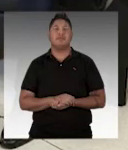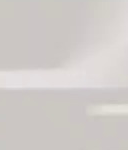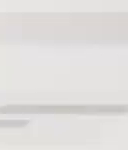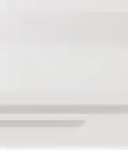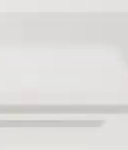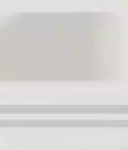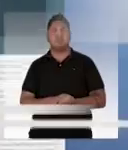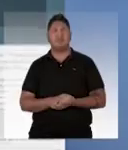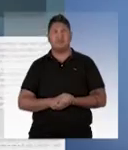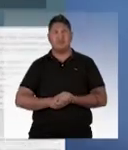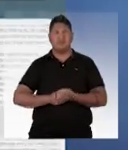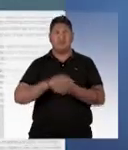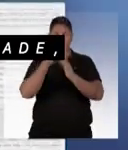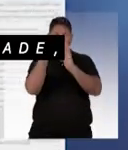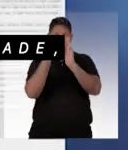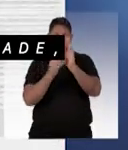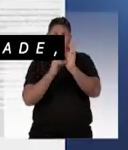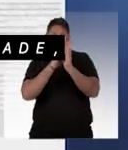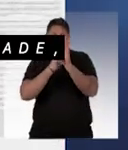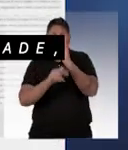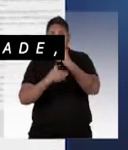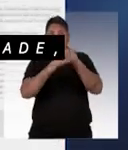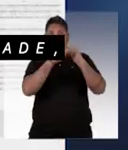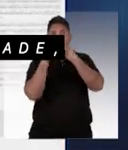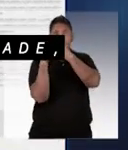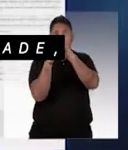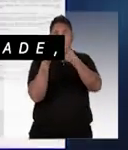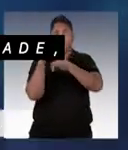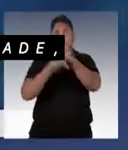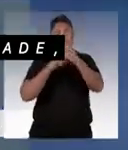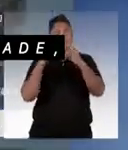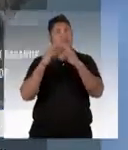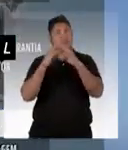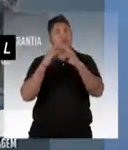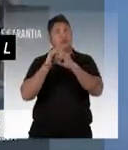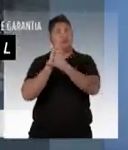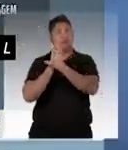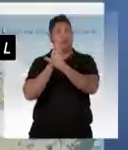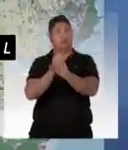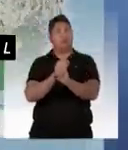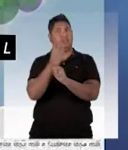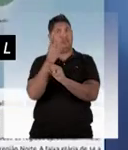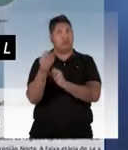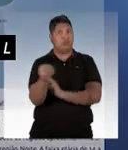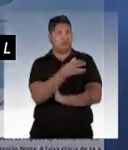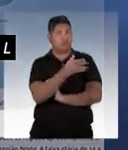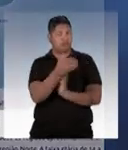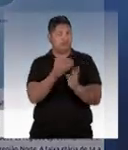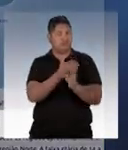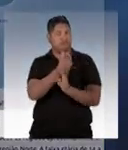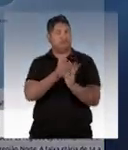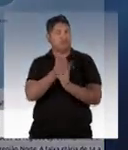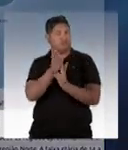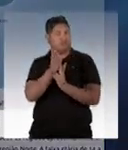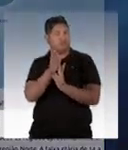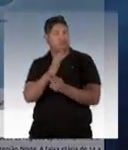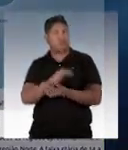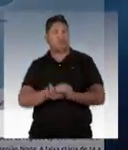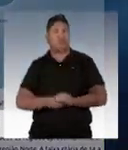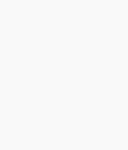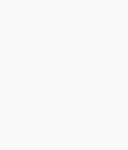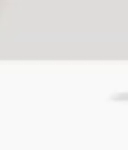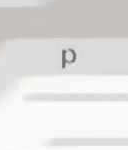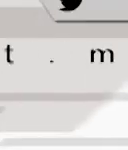ver. Dados sobre diversidade, igualdade e trabalho infantil são reunidos em 2 novos